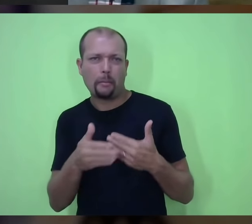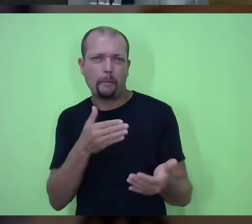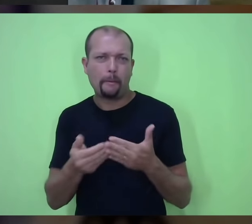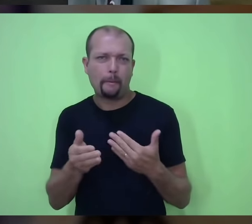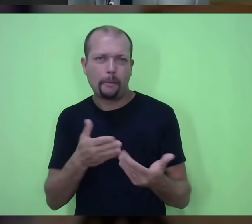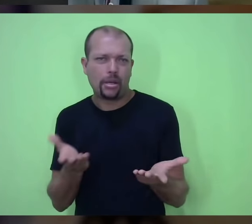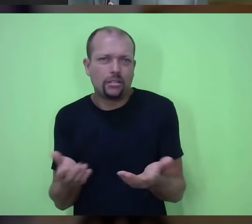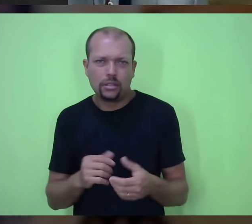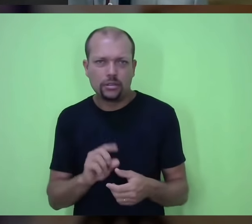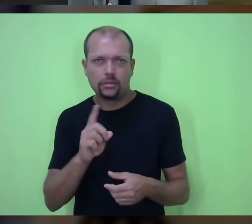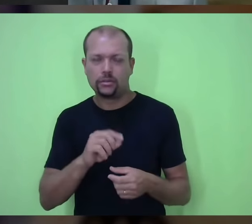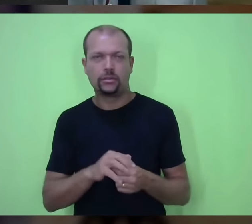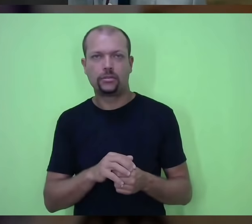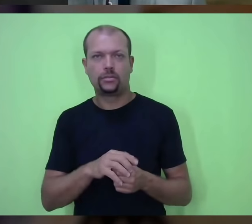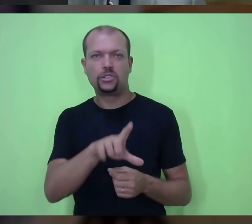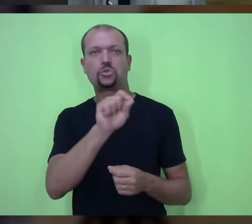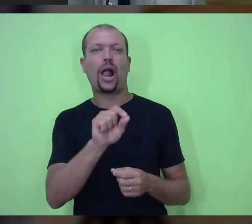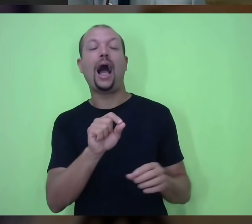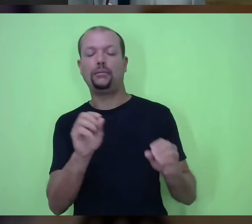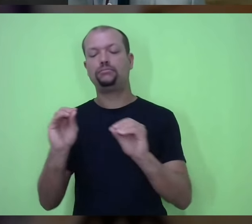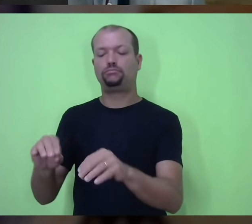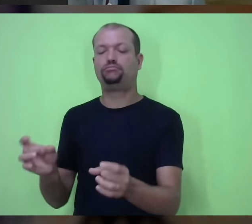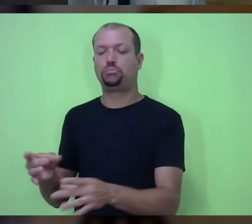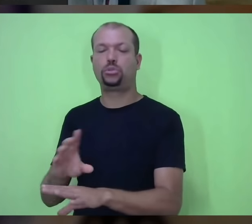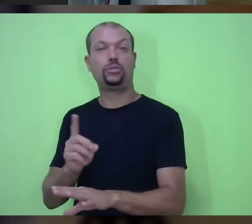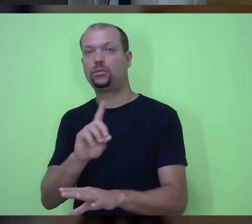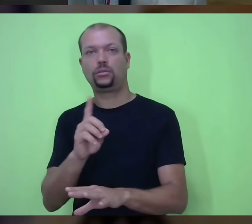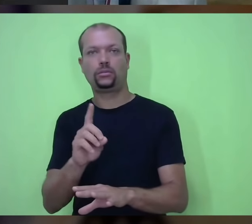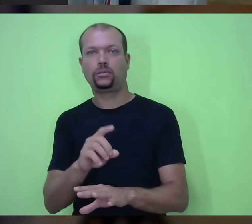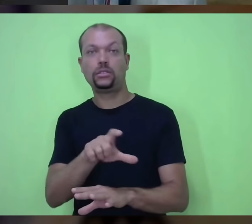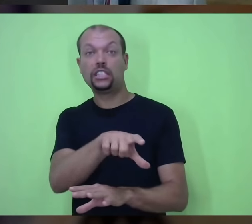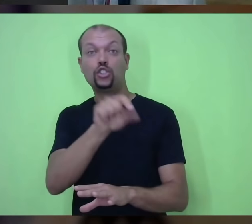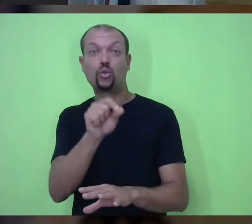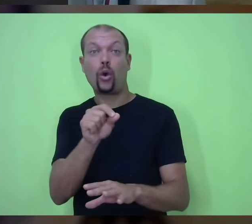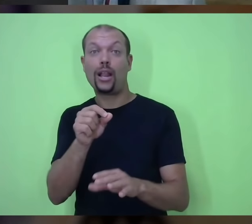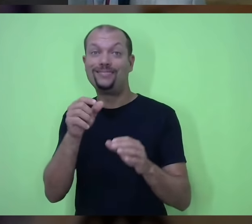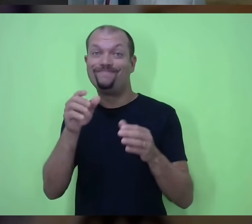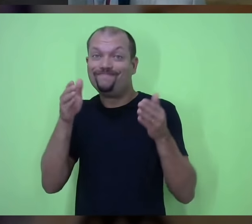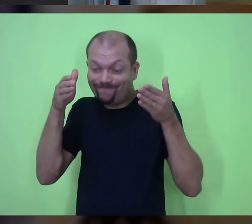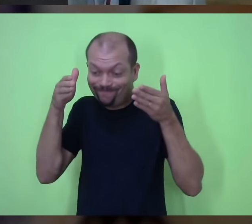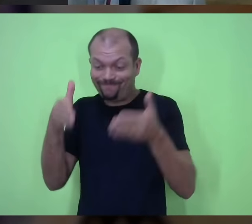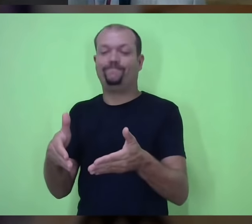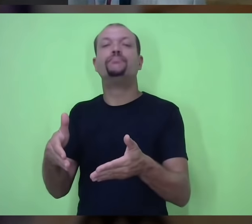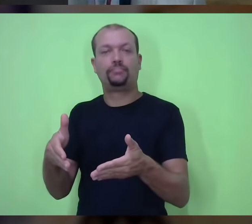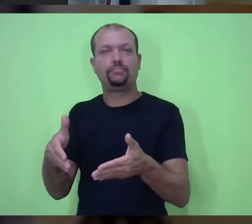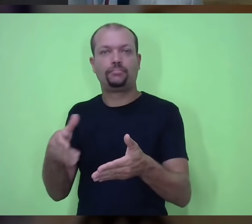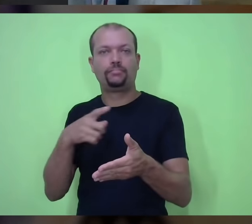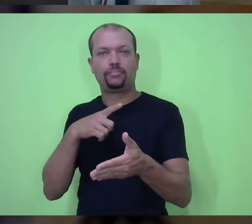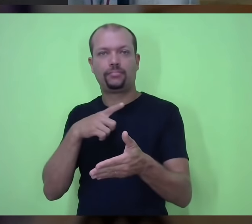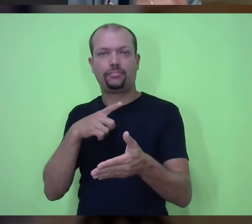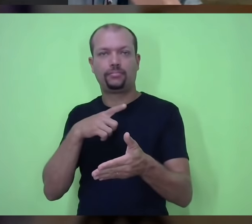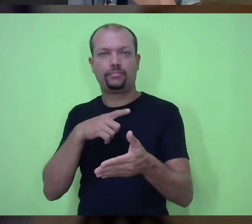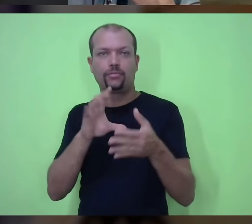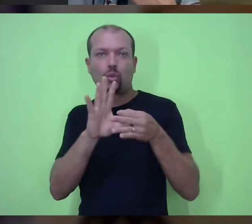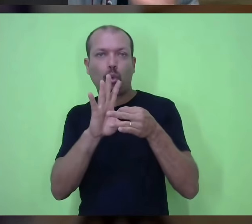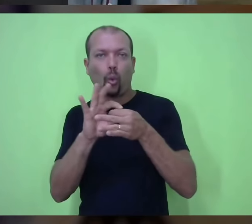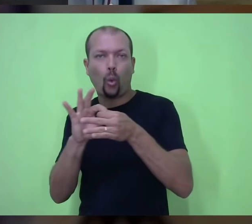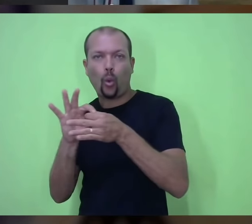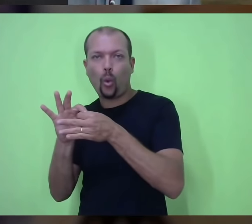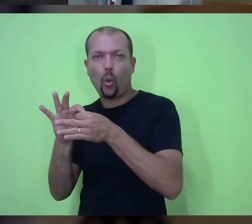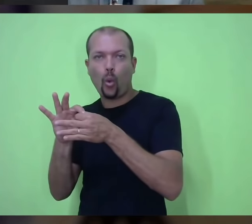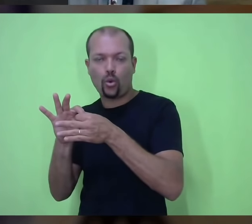os capítulos não são escolhidos ao acaso, não são seleções de caixinha de promessa, vou lá, pego um texto e ponho lá